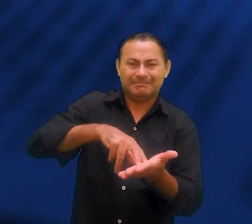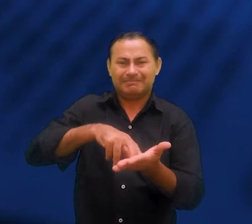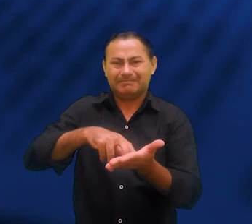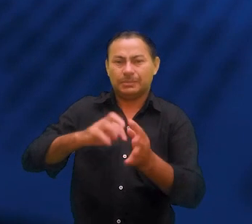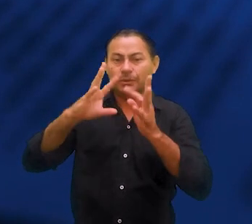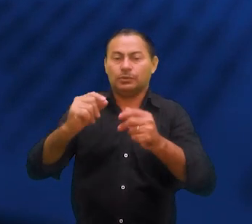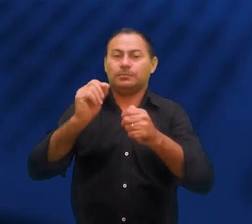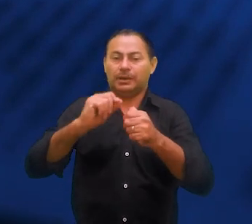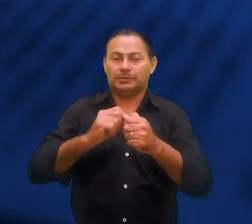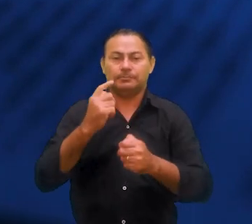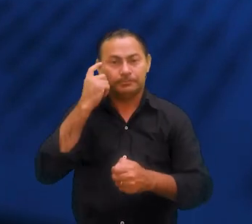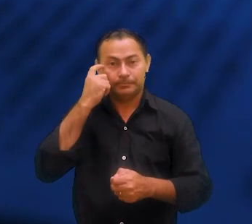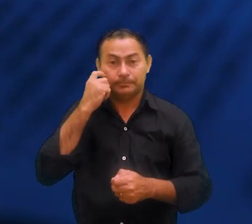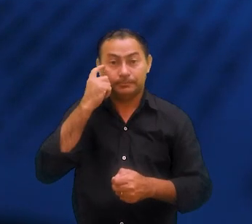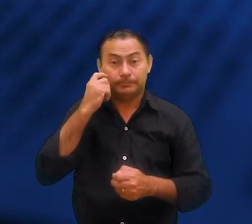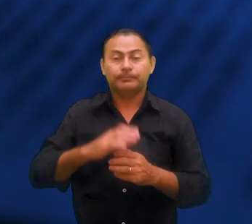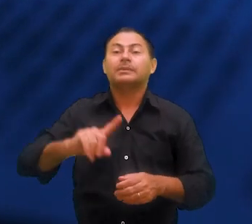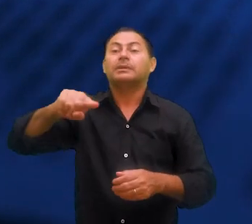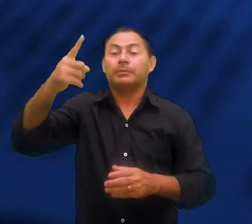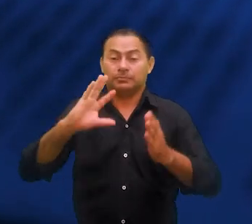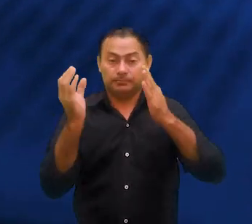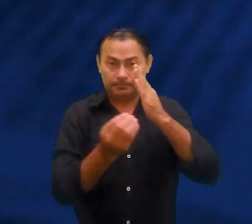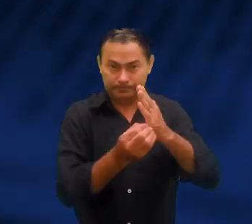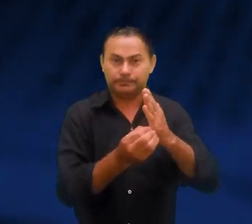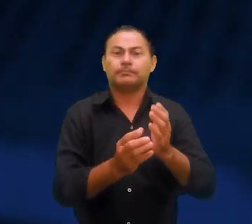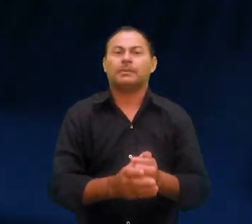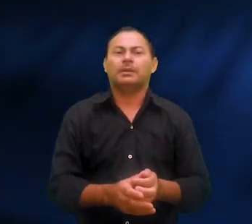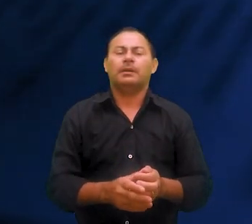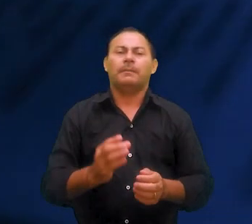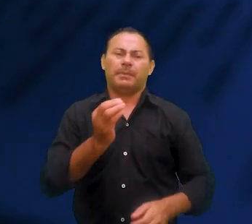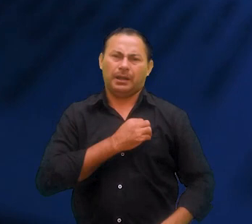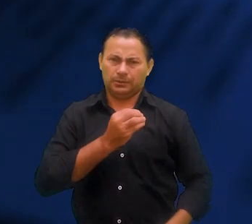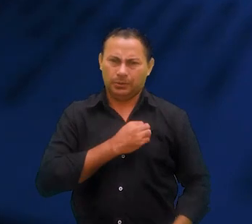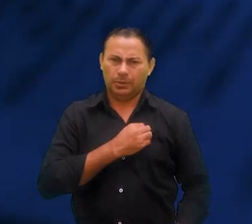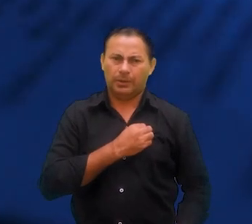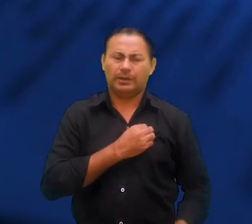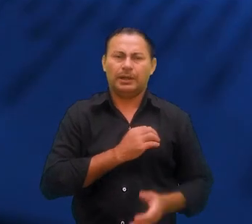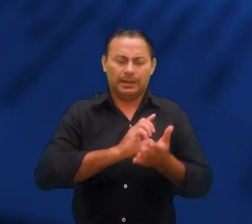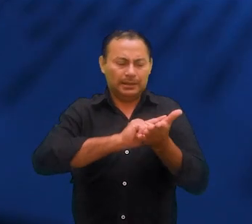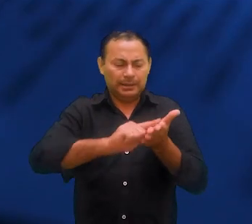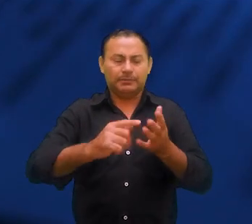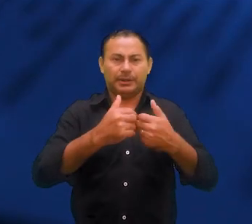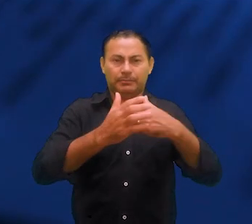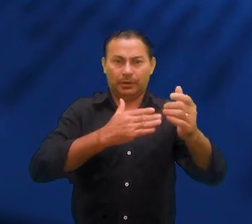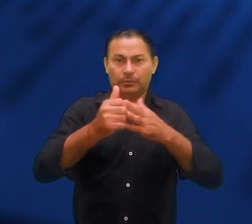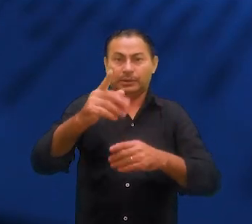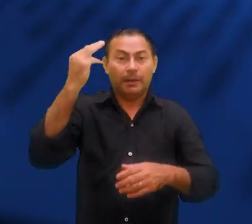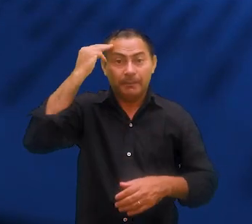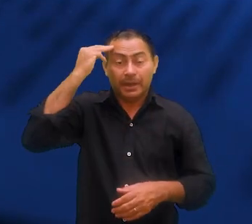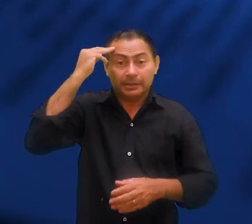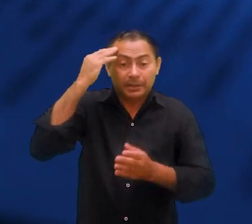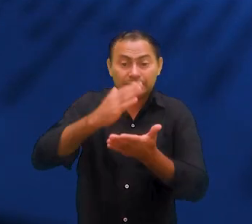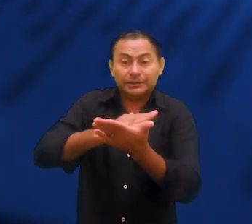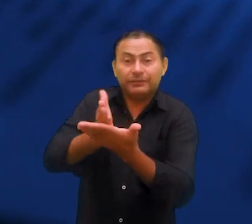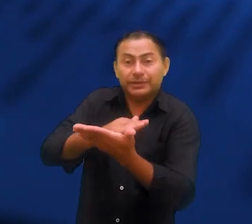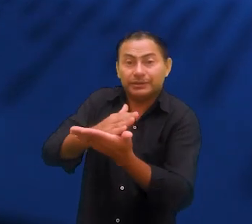instável em tudo o que faz. E depois ele acrescentou dizendo assim, pecadores, limpem as mãos, e vocês